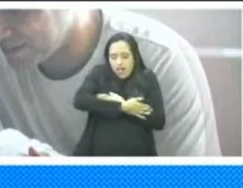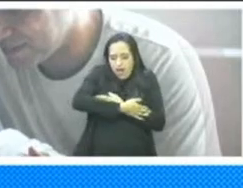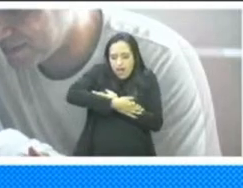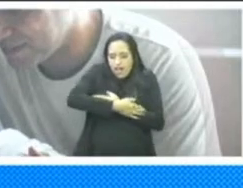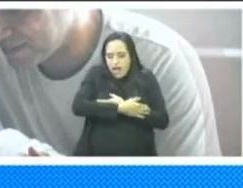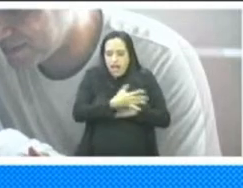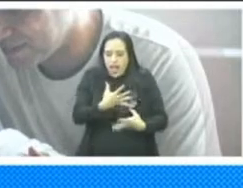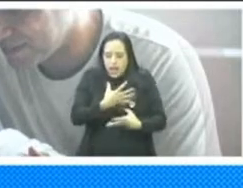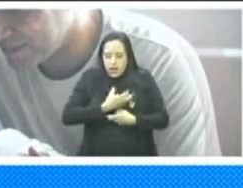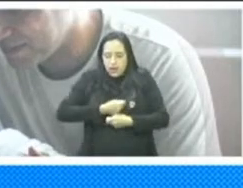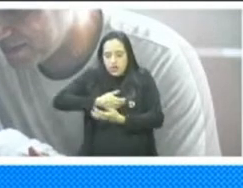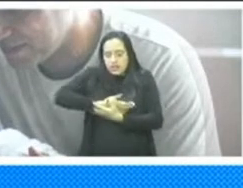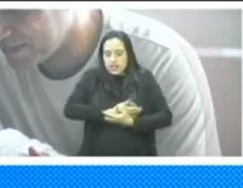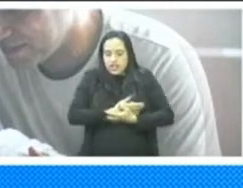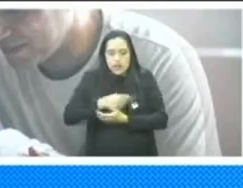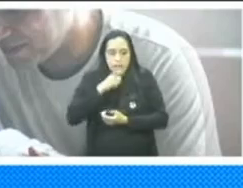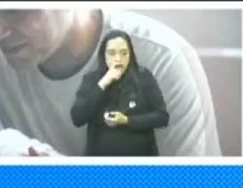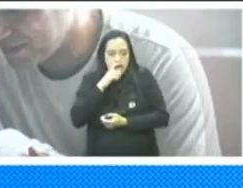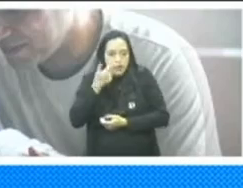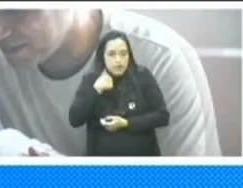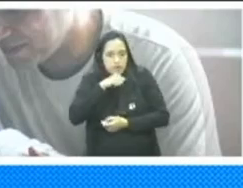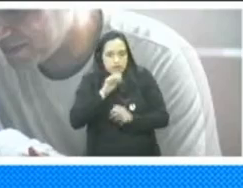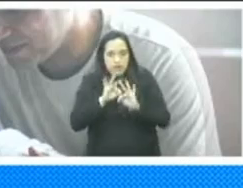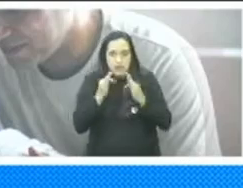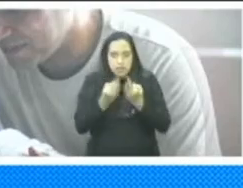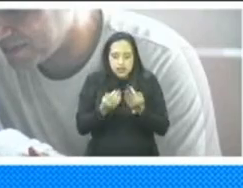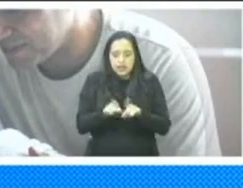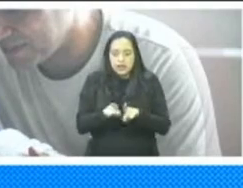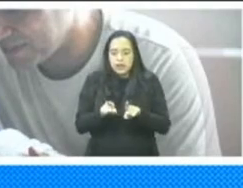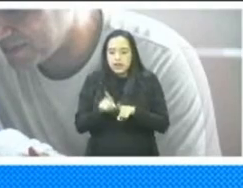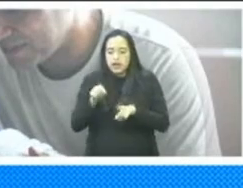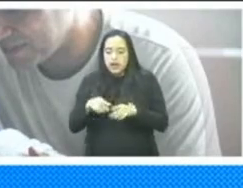acolhimento ao recém-nascido, seus pais e a família. Então, é um